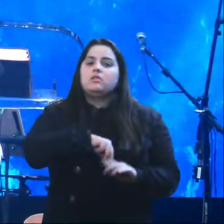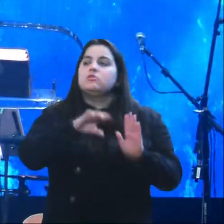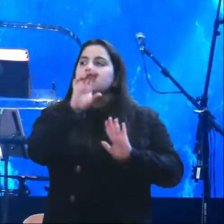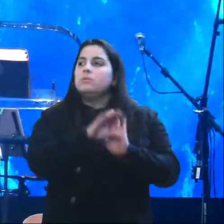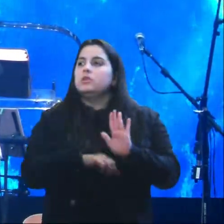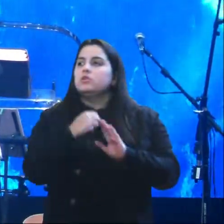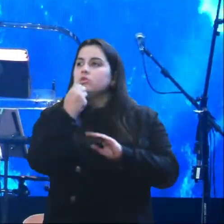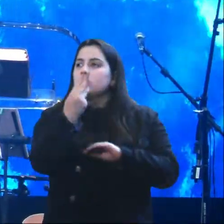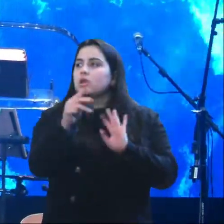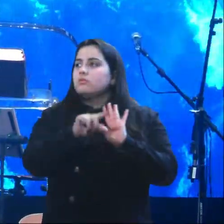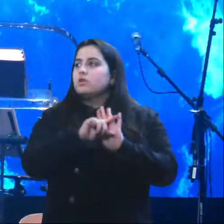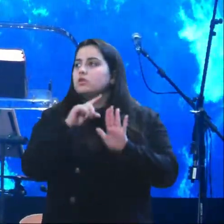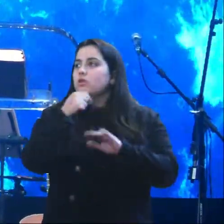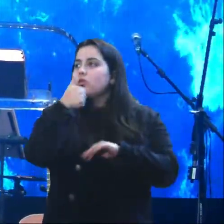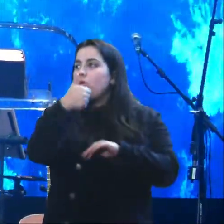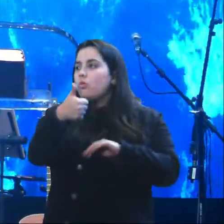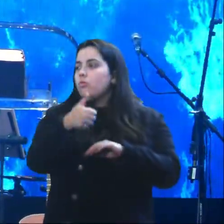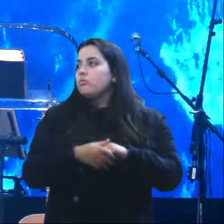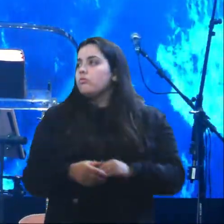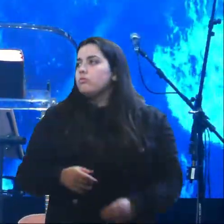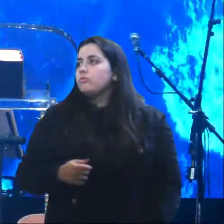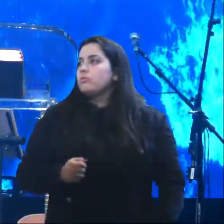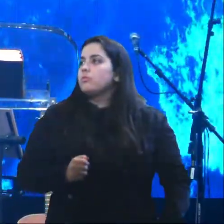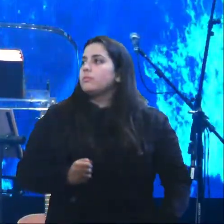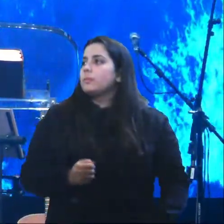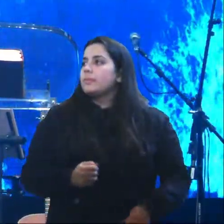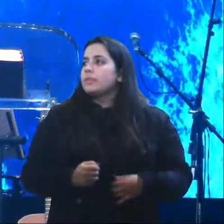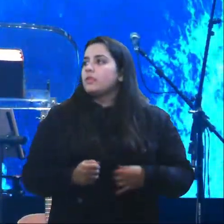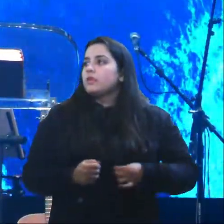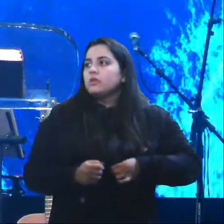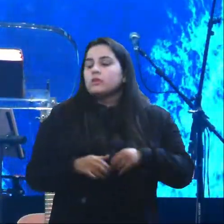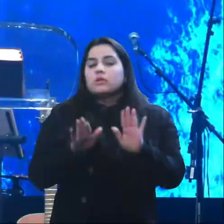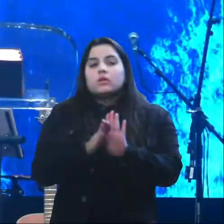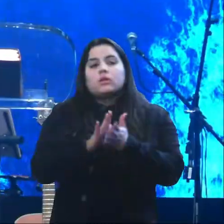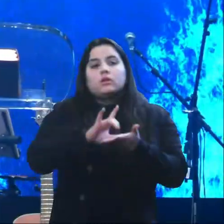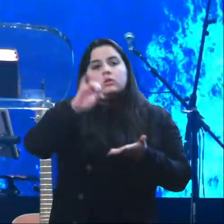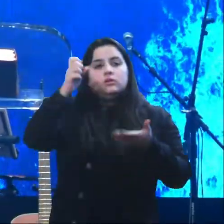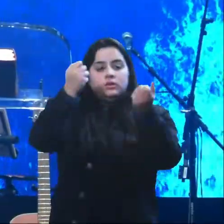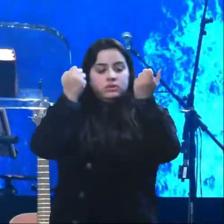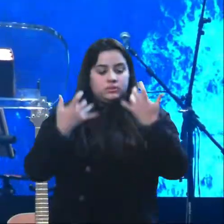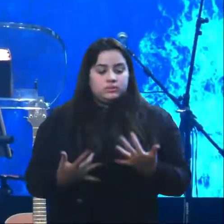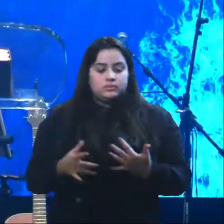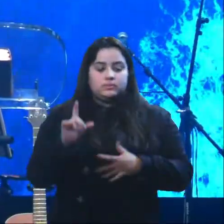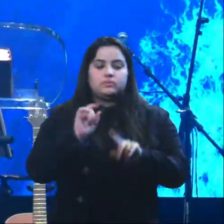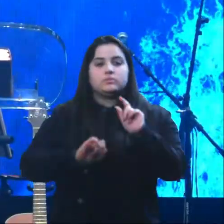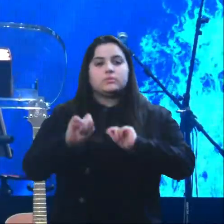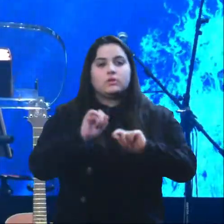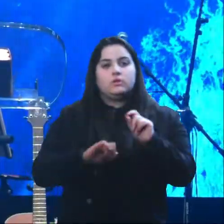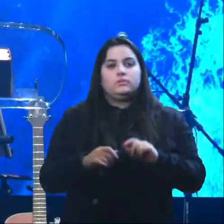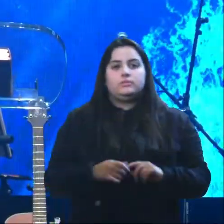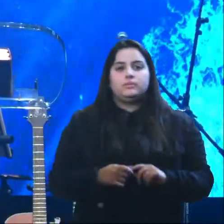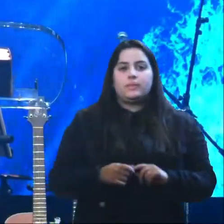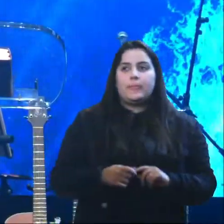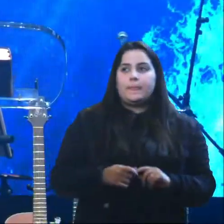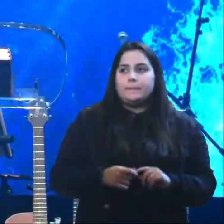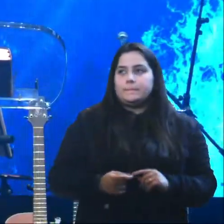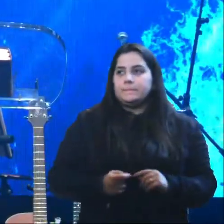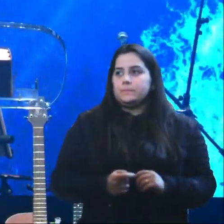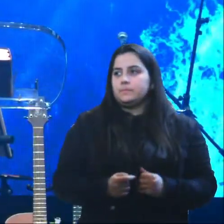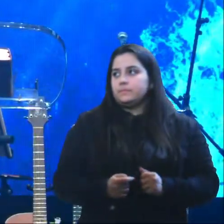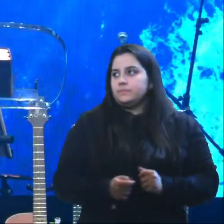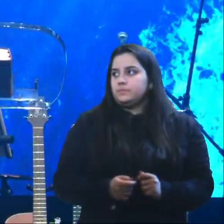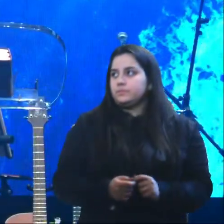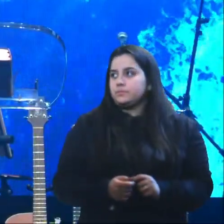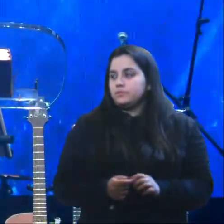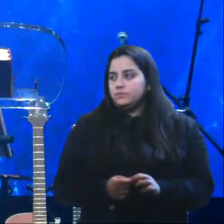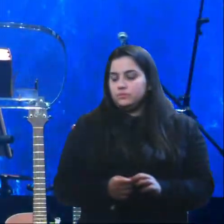1. A palavra de Deus diz assim. Faz silêncio. A palavra de Deus não diz isso, quem diz isso sou eu.